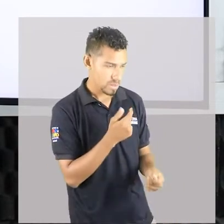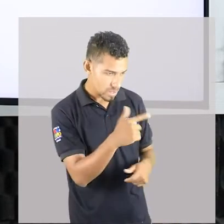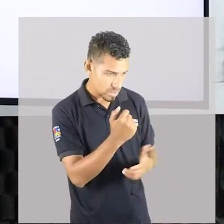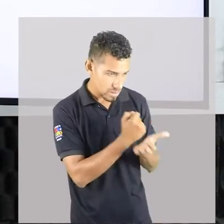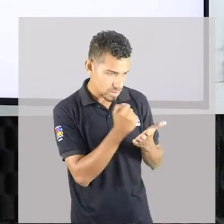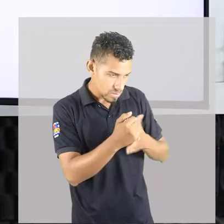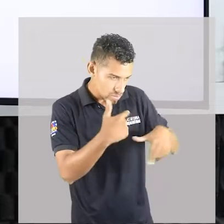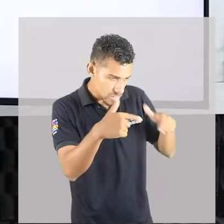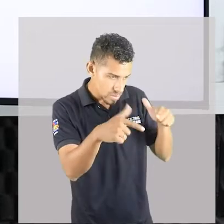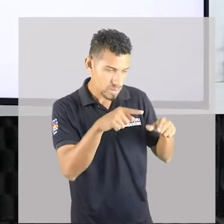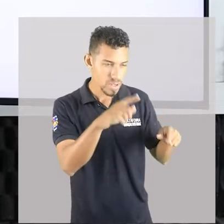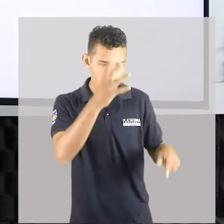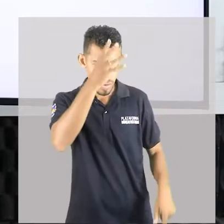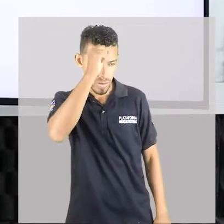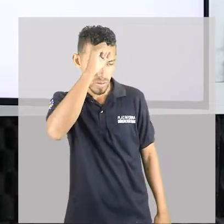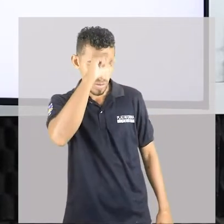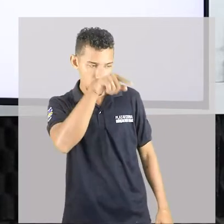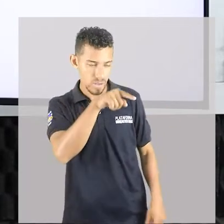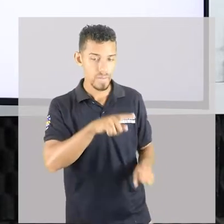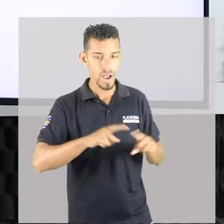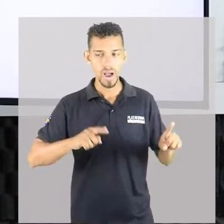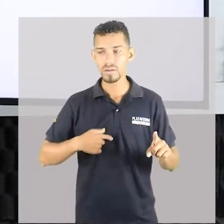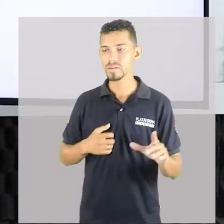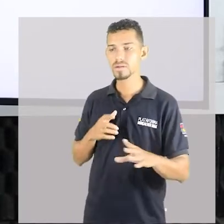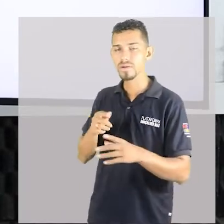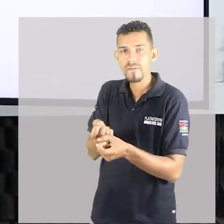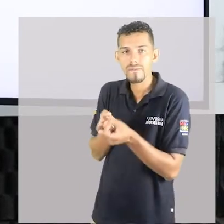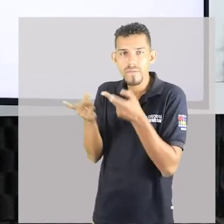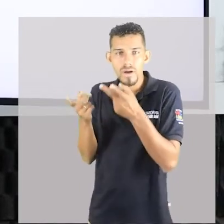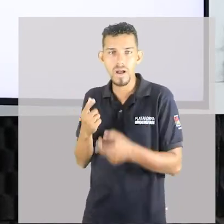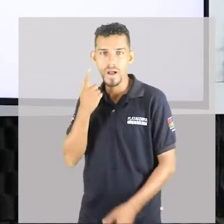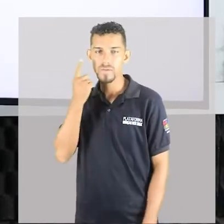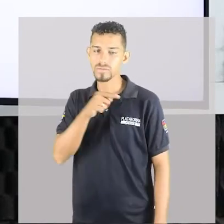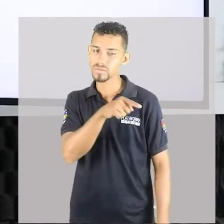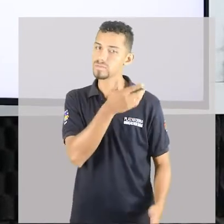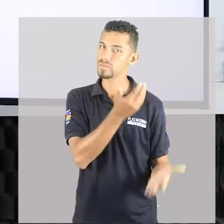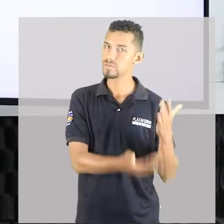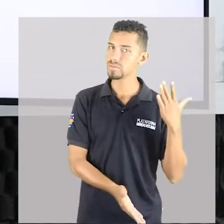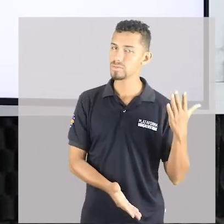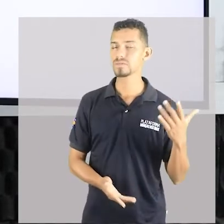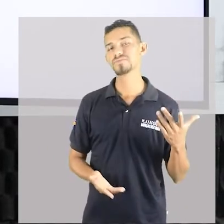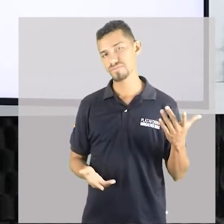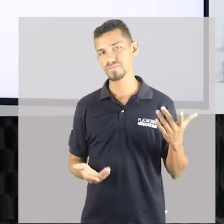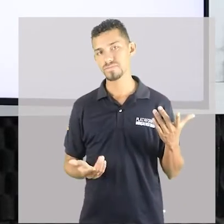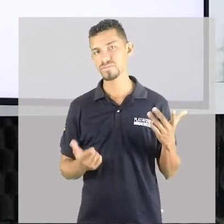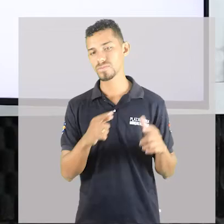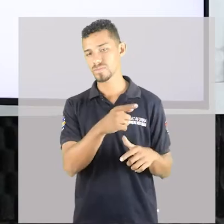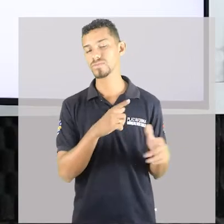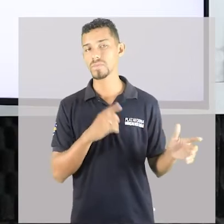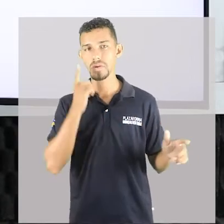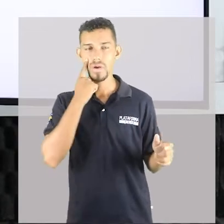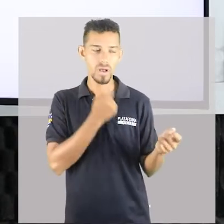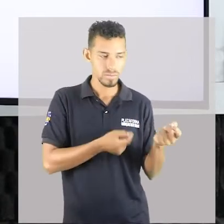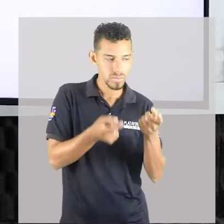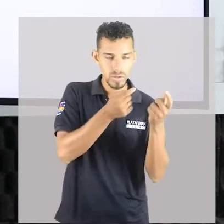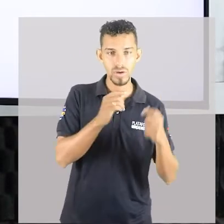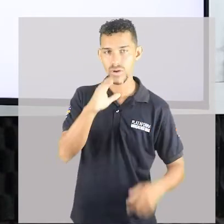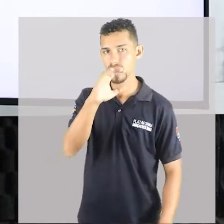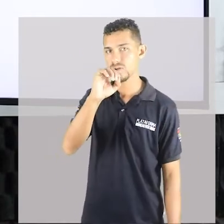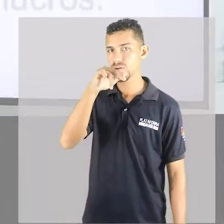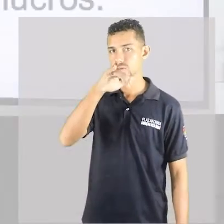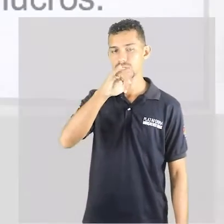de aproveitar o conhecimento daquele povo, mas dentro do processo, claro, que alguém sai perdendo, que no caso é aquele que está sendo, então,